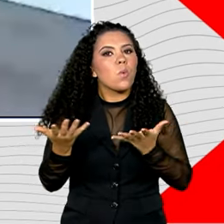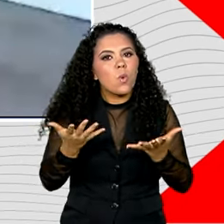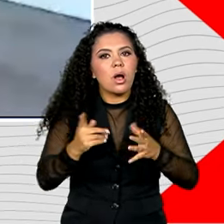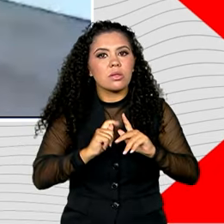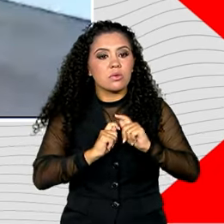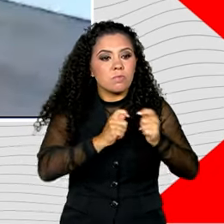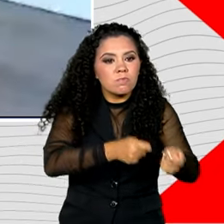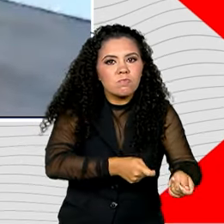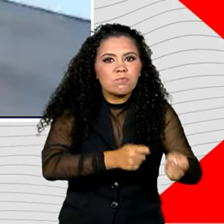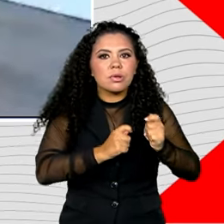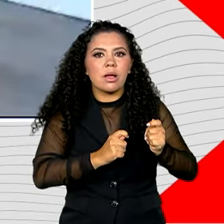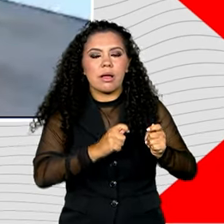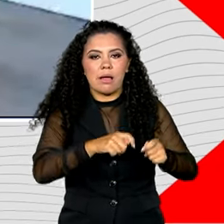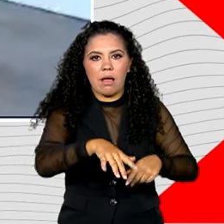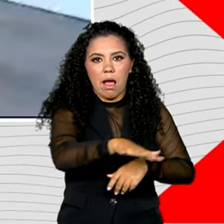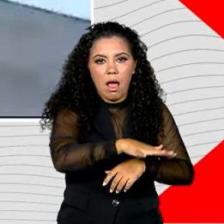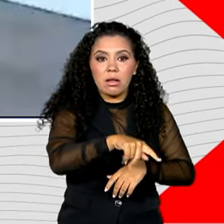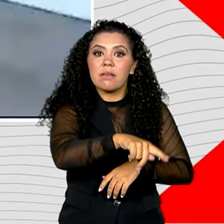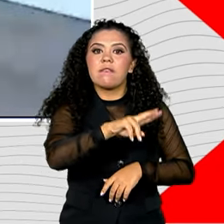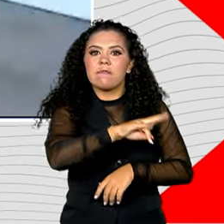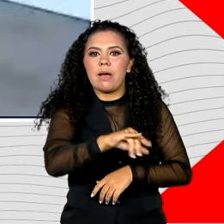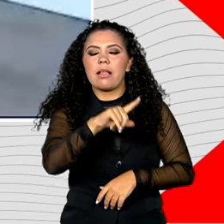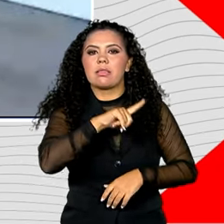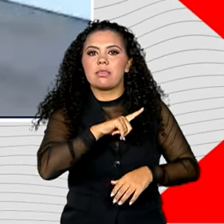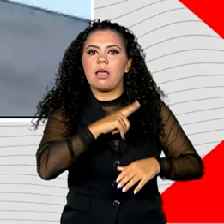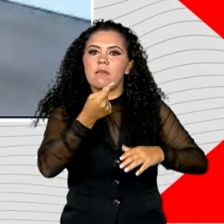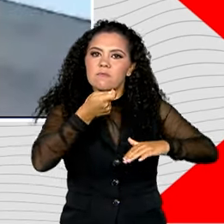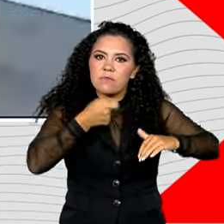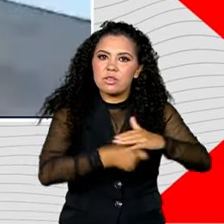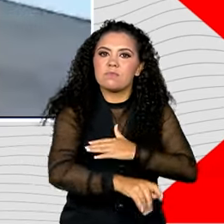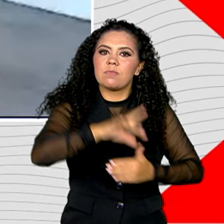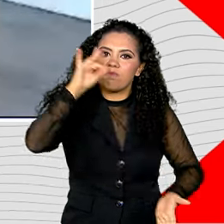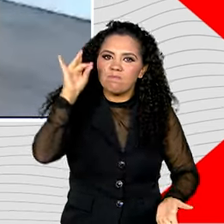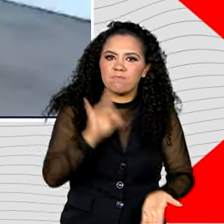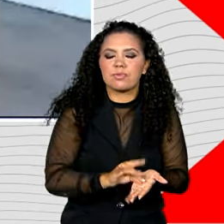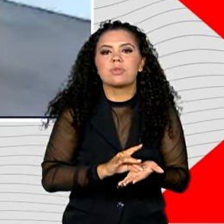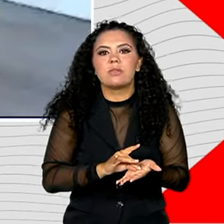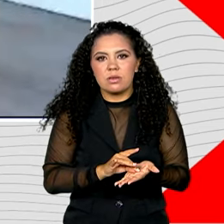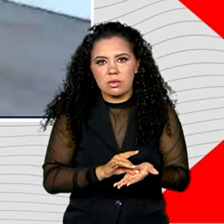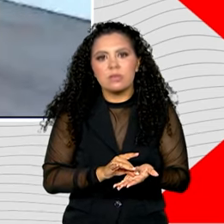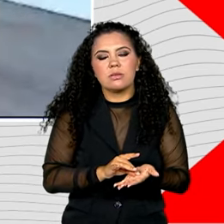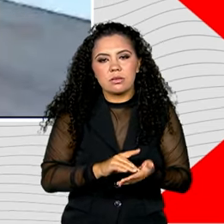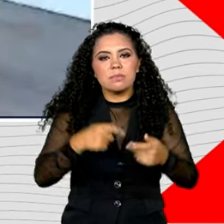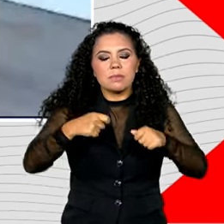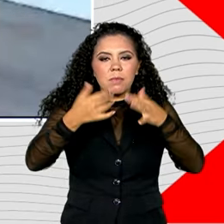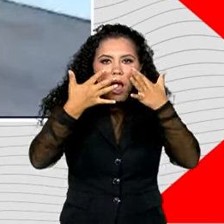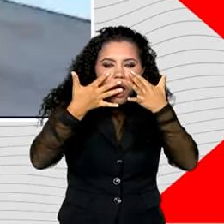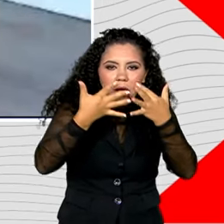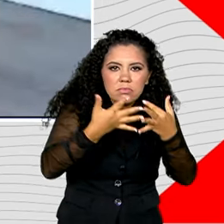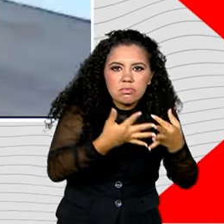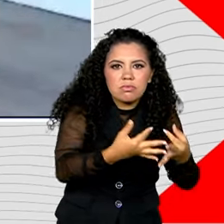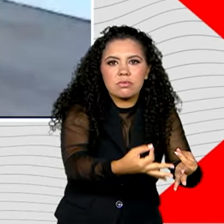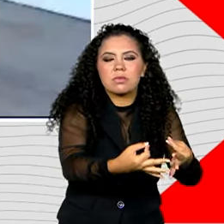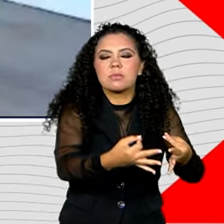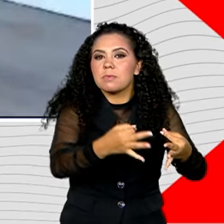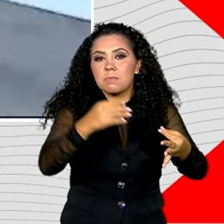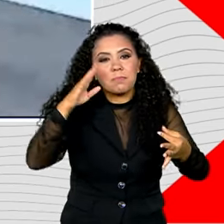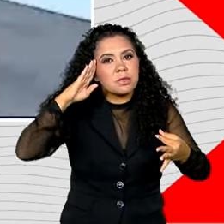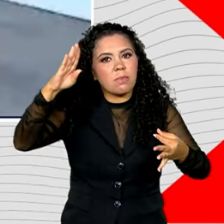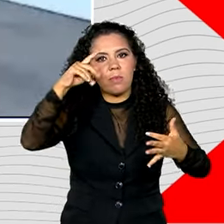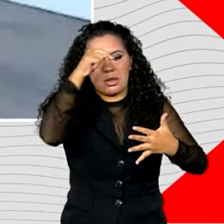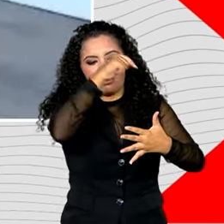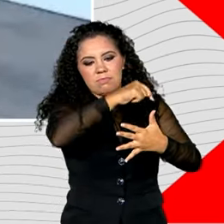ter um investimento do Estado efetivo, sem olhar atentamente para esses pontos que são